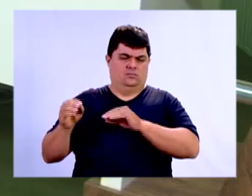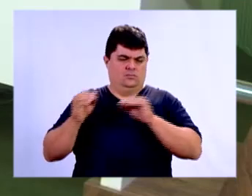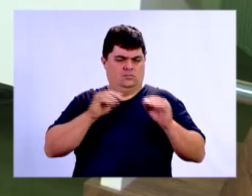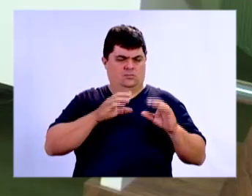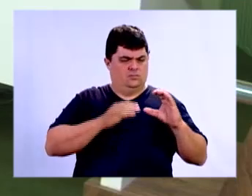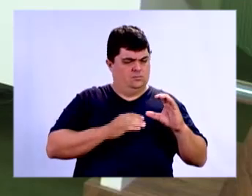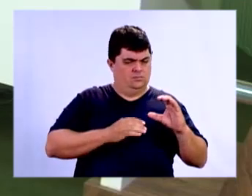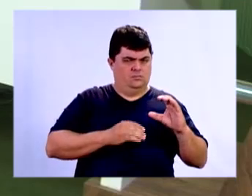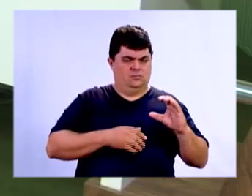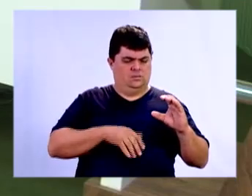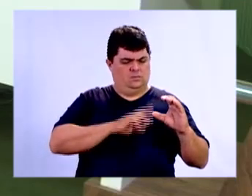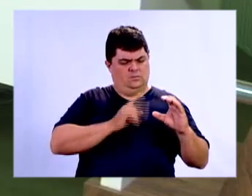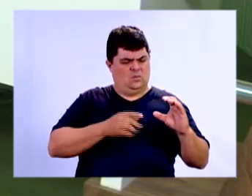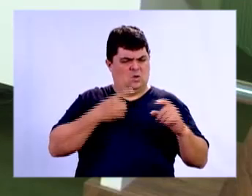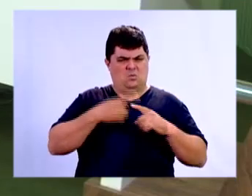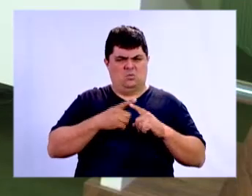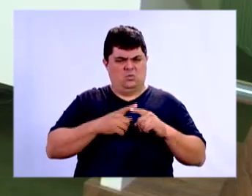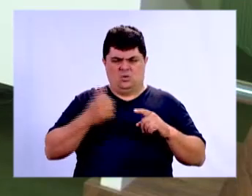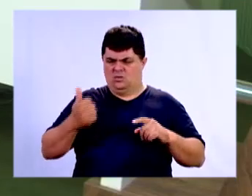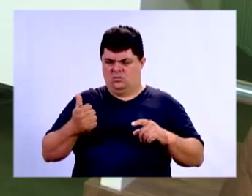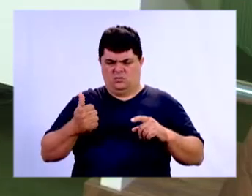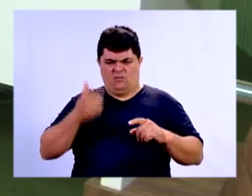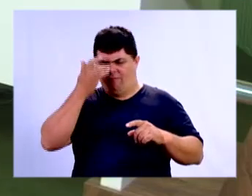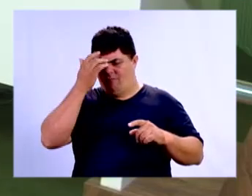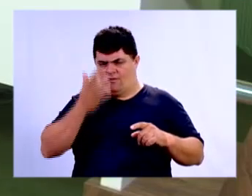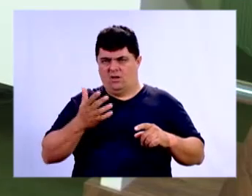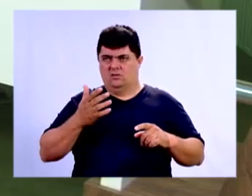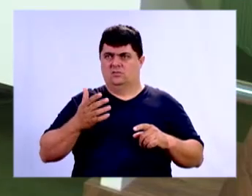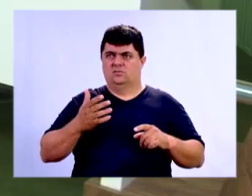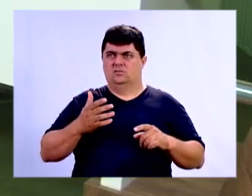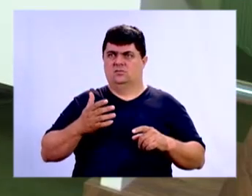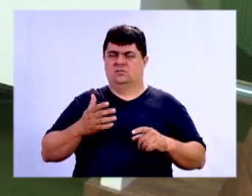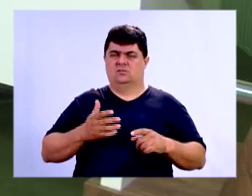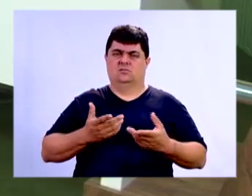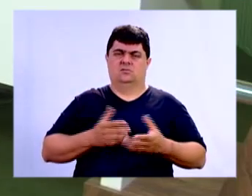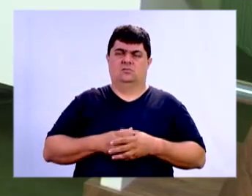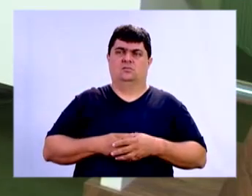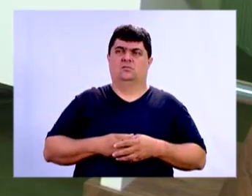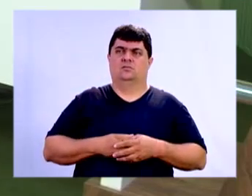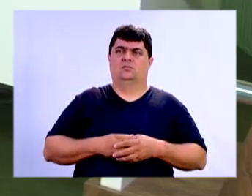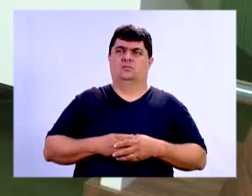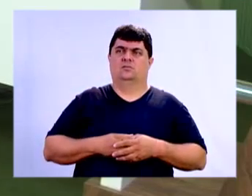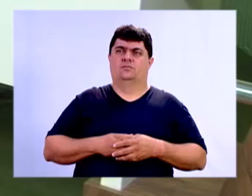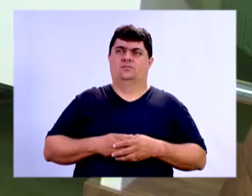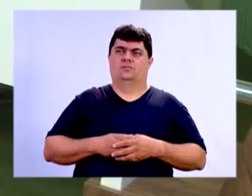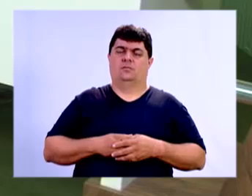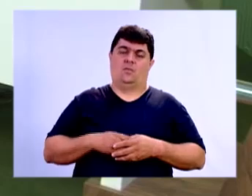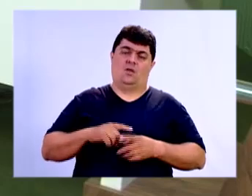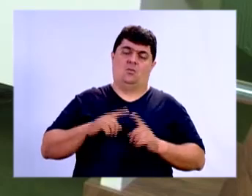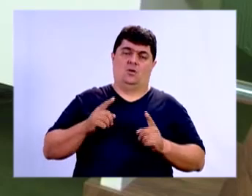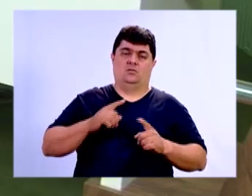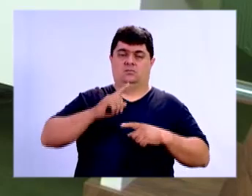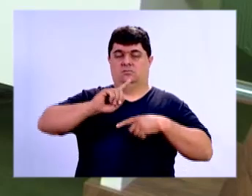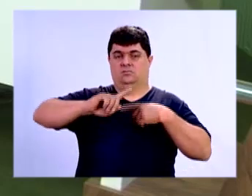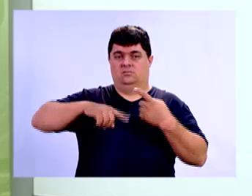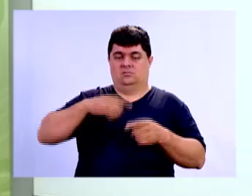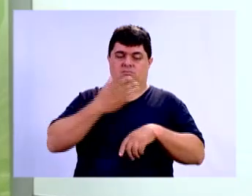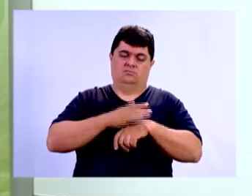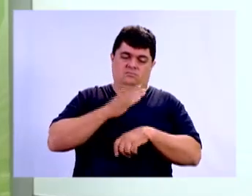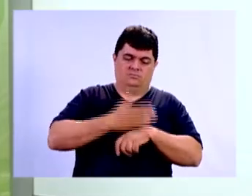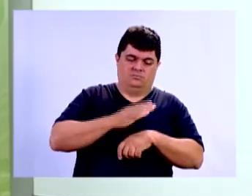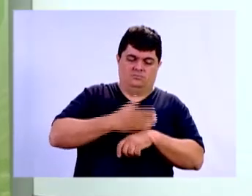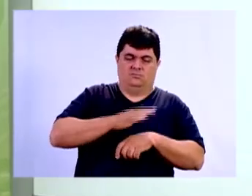C, nossa senhora, por que não começa de 1? É tão fácil começar de 1, por que não começa de 1? Mas depois, é o famoso prática, a gente